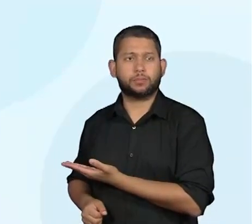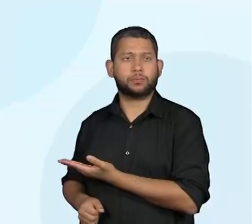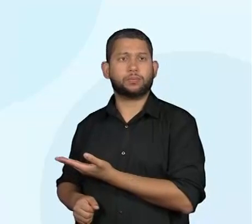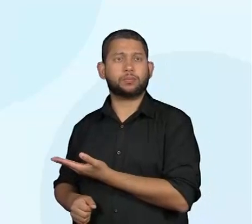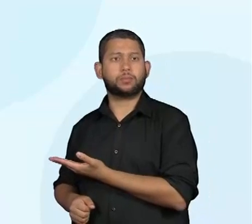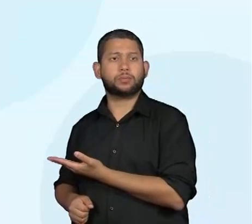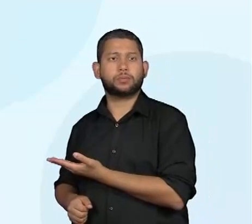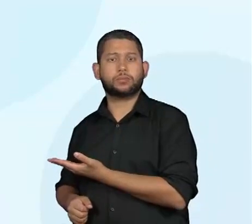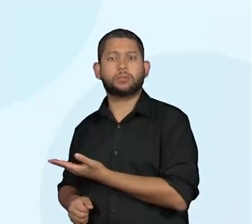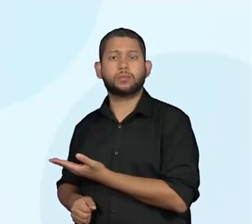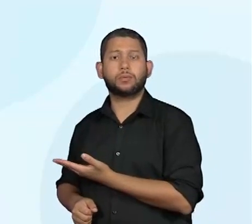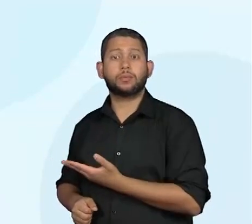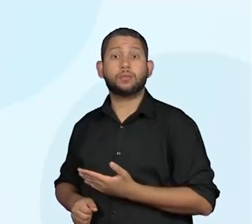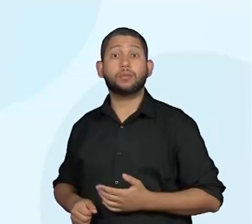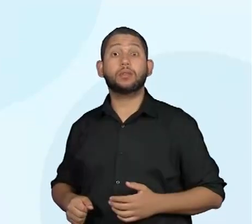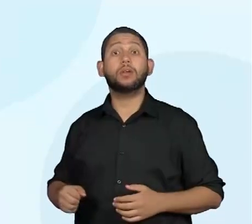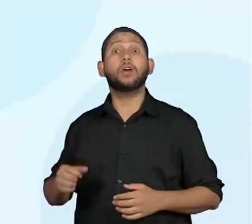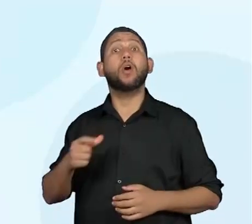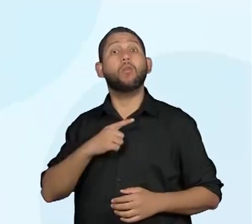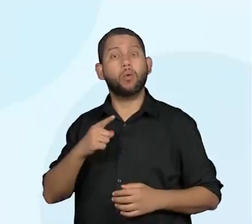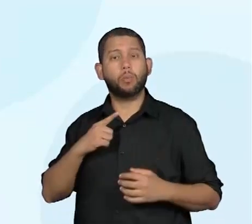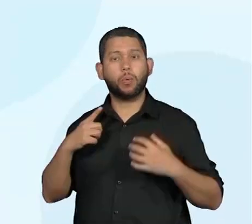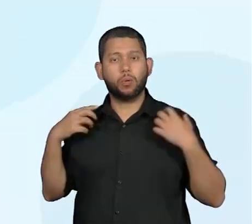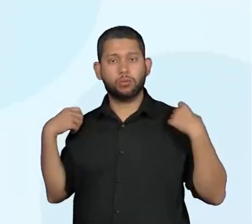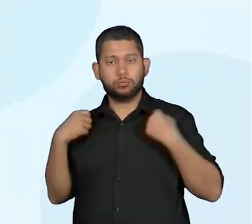Eu vou colocar taekwondo.